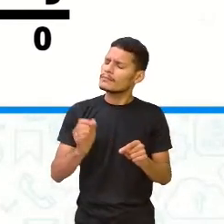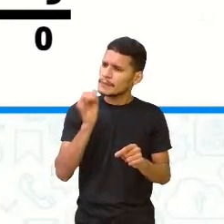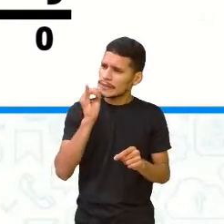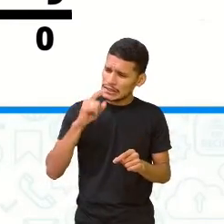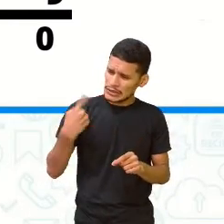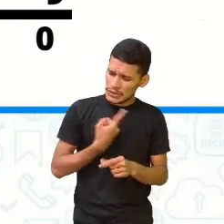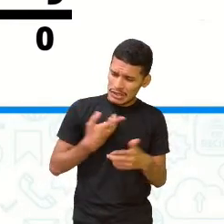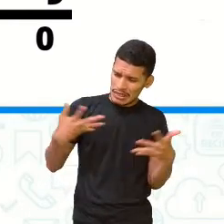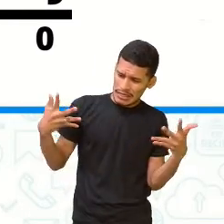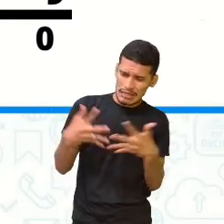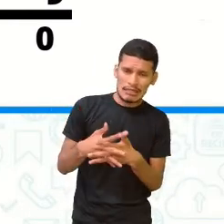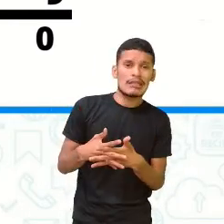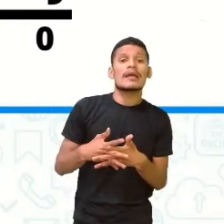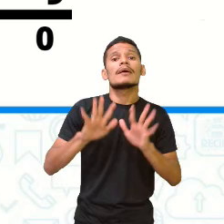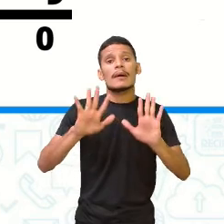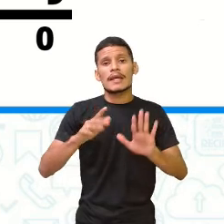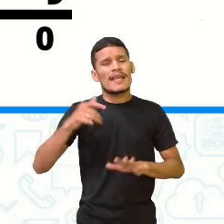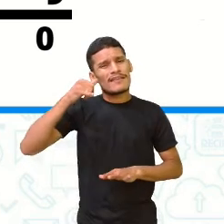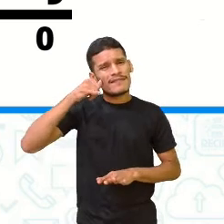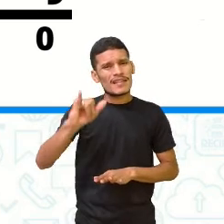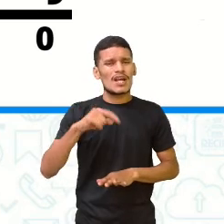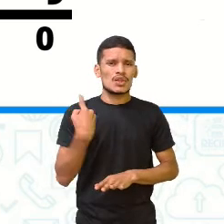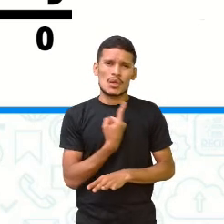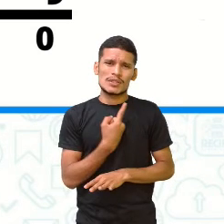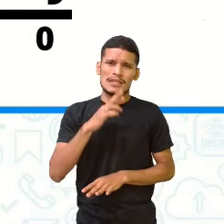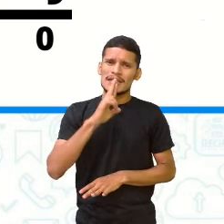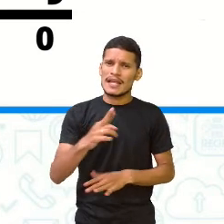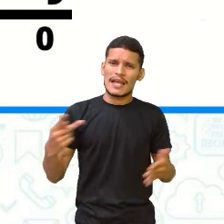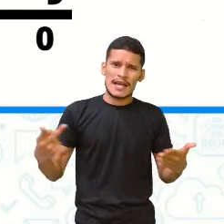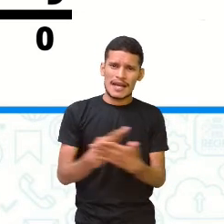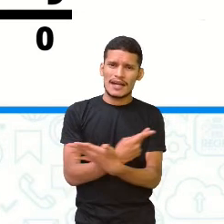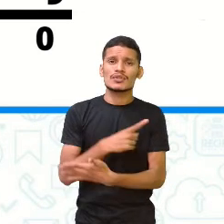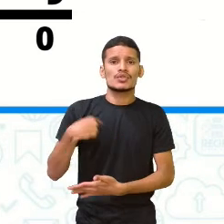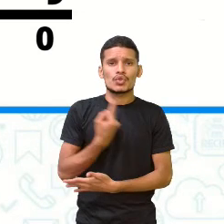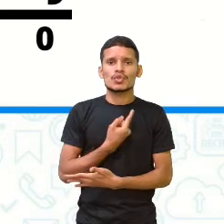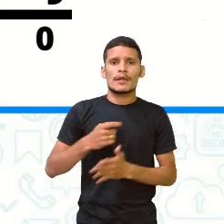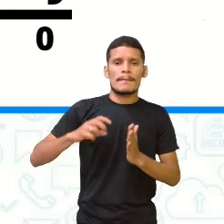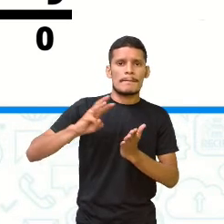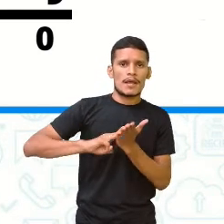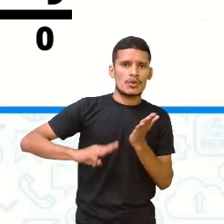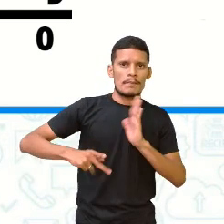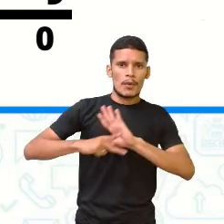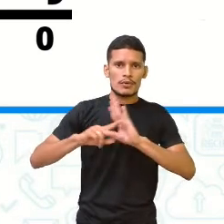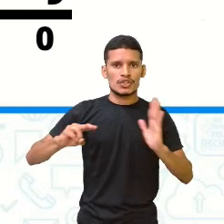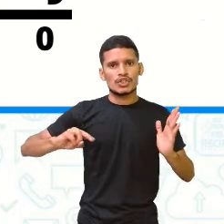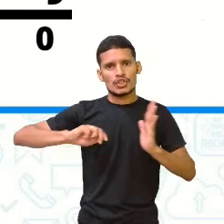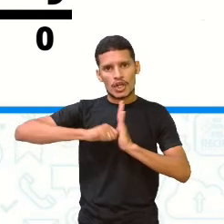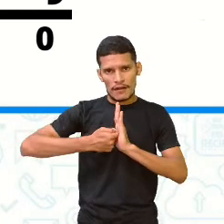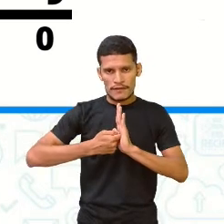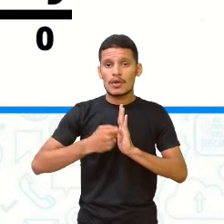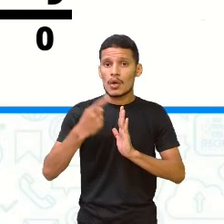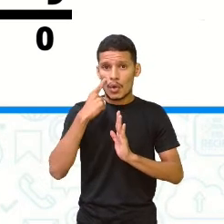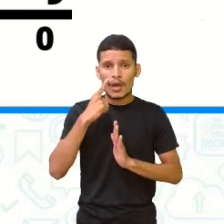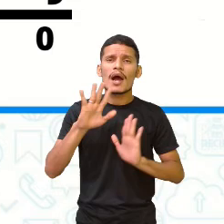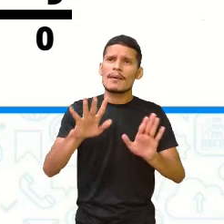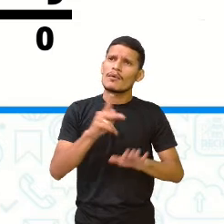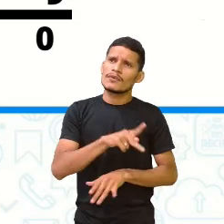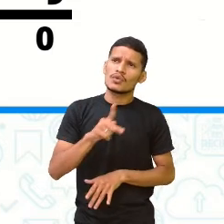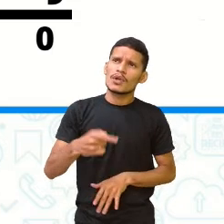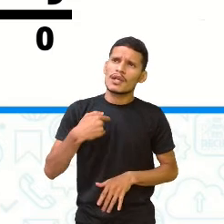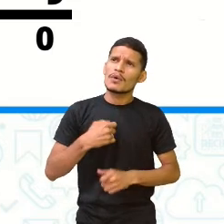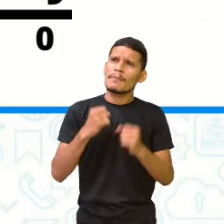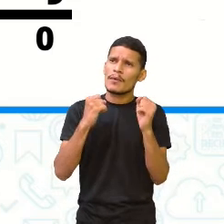E para evitar que a gente responda errado, a gente já vai fazendo o método da chave. Professora, eu posso fazer